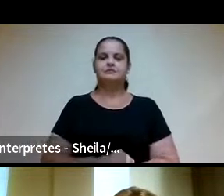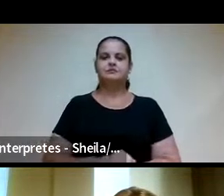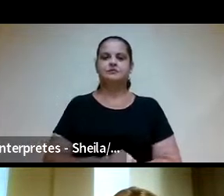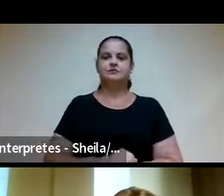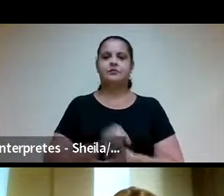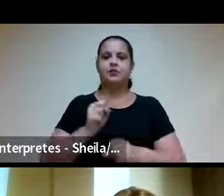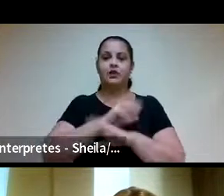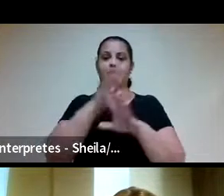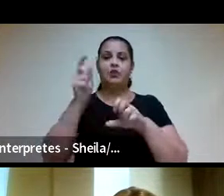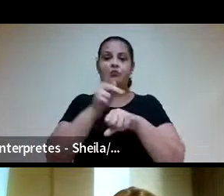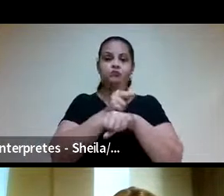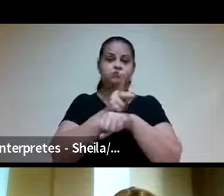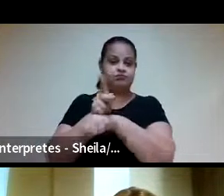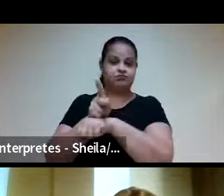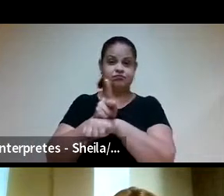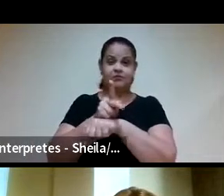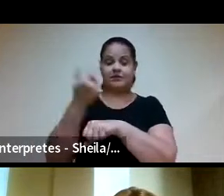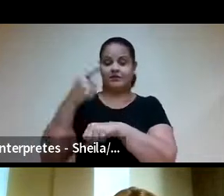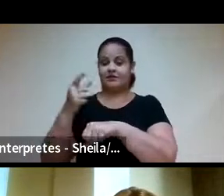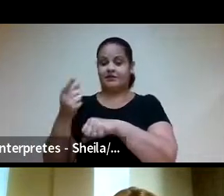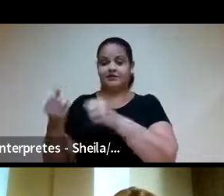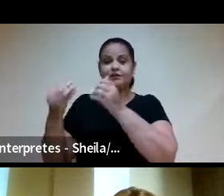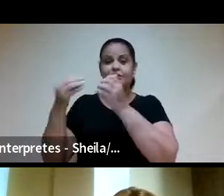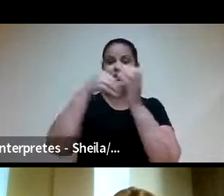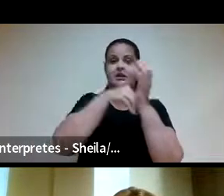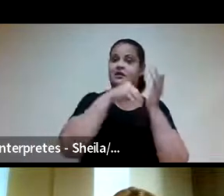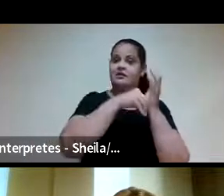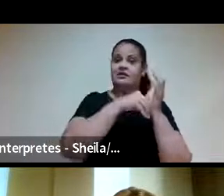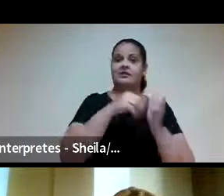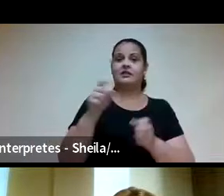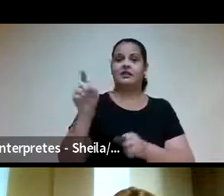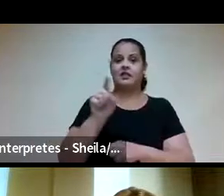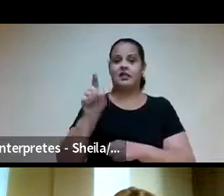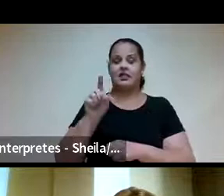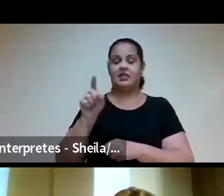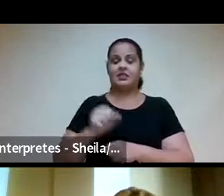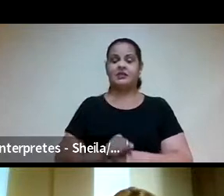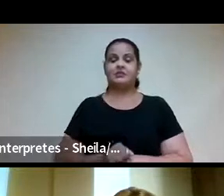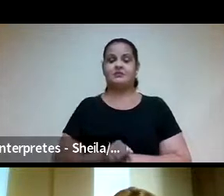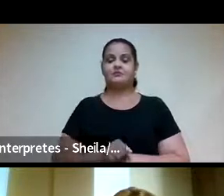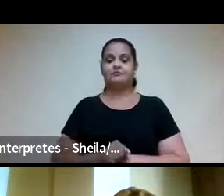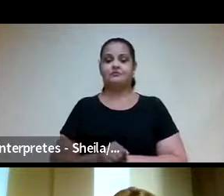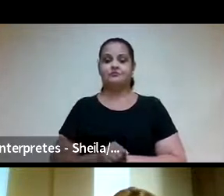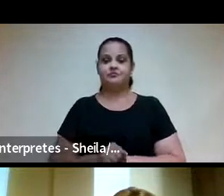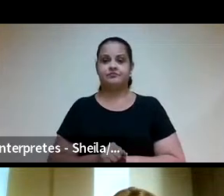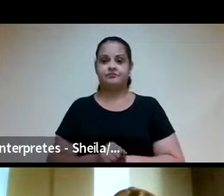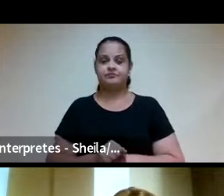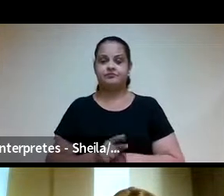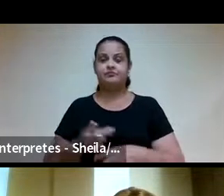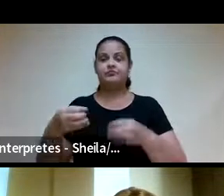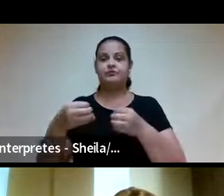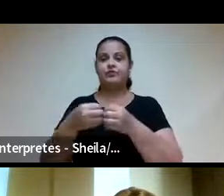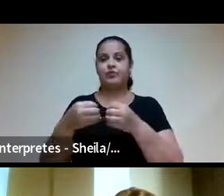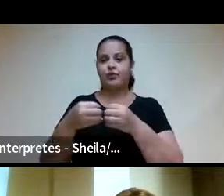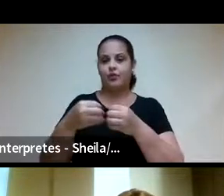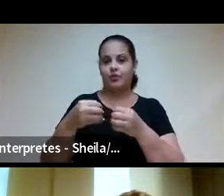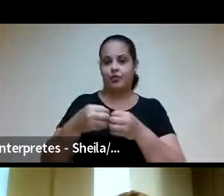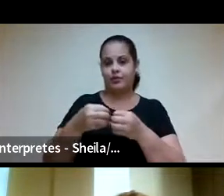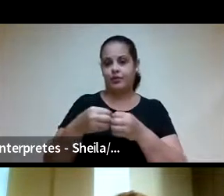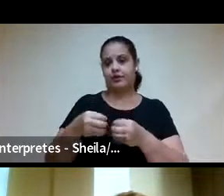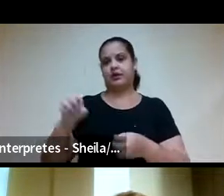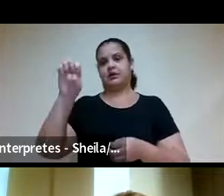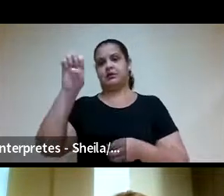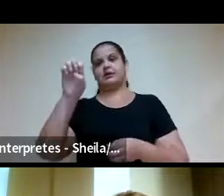que não havia intenção de se esconder o que ocorreu. O parente dessa senhora, a Edna, que é suposta eleitora, que